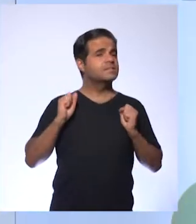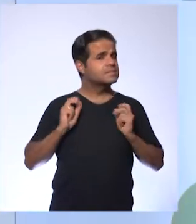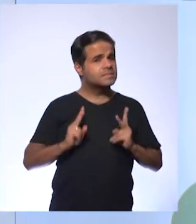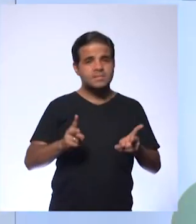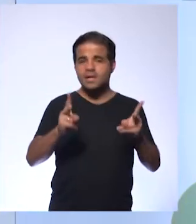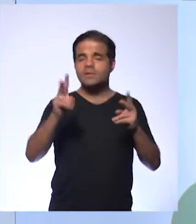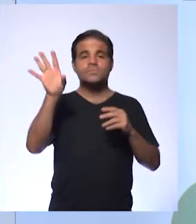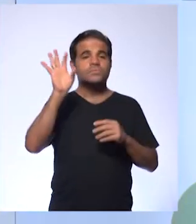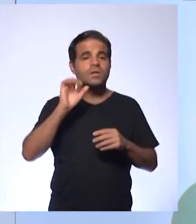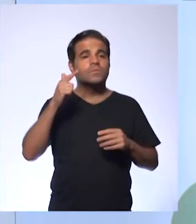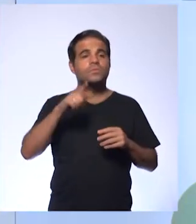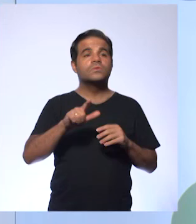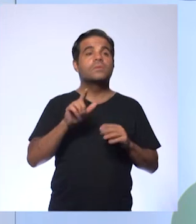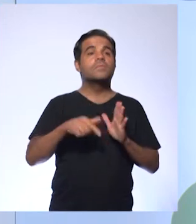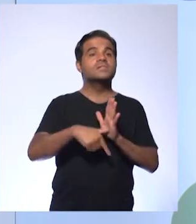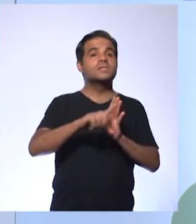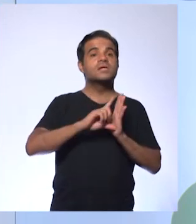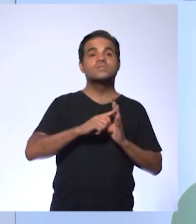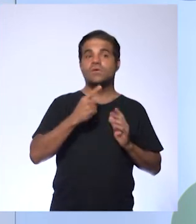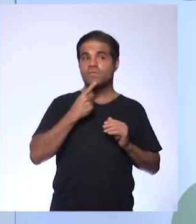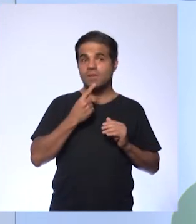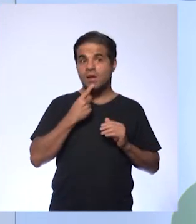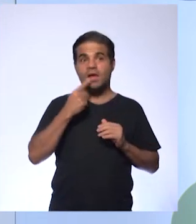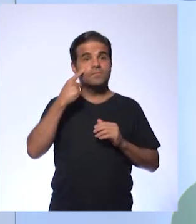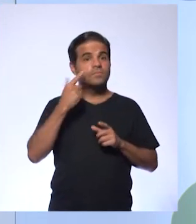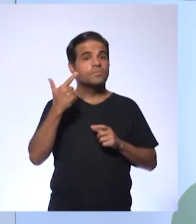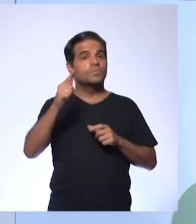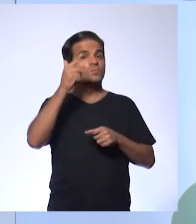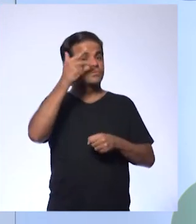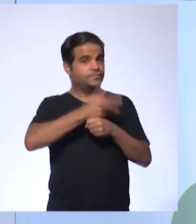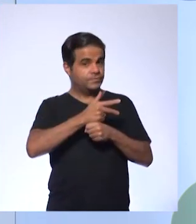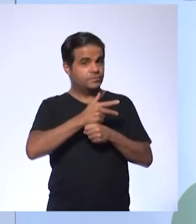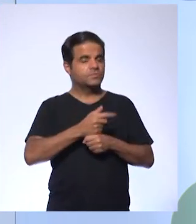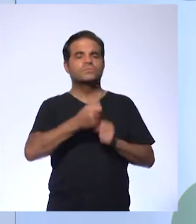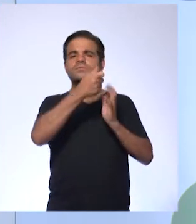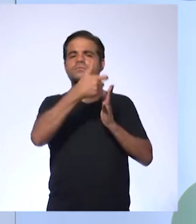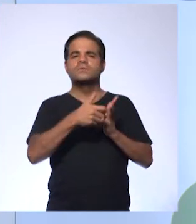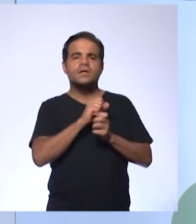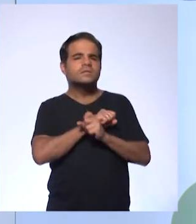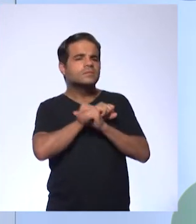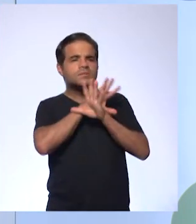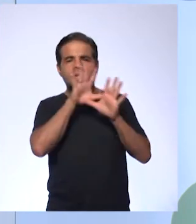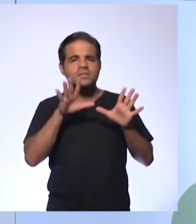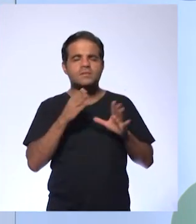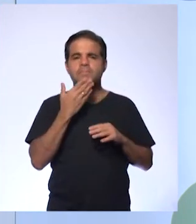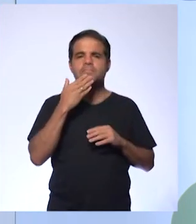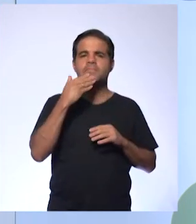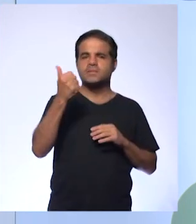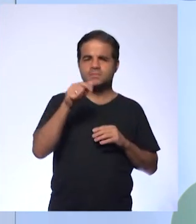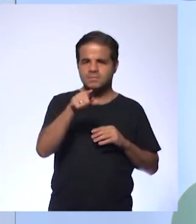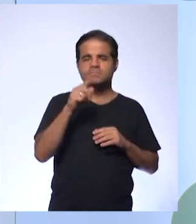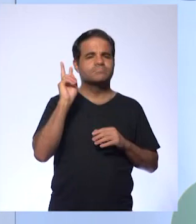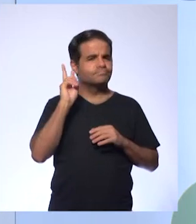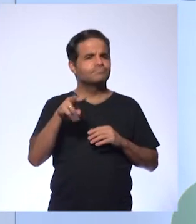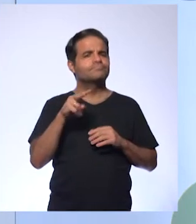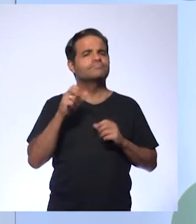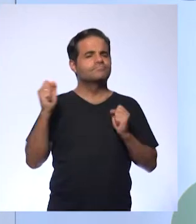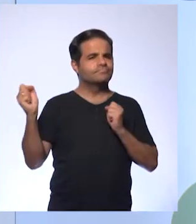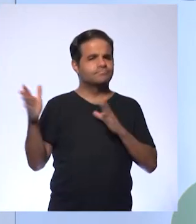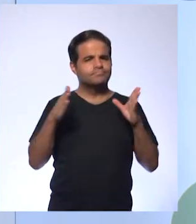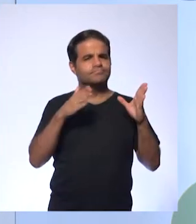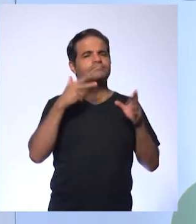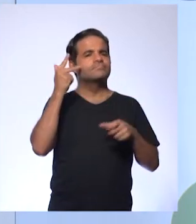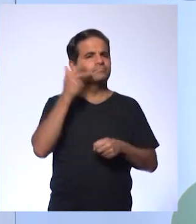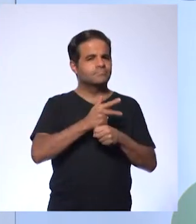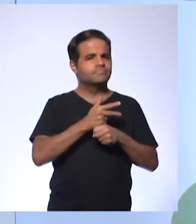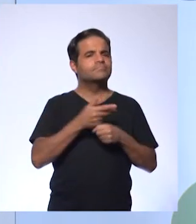escutar o outro, mas antes de eu falar, a gente vai assistir um vídeo que vai esclarecer, vai ficar mais claro para vocês. Então, vamos ver o